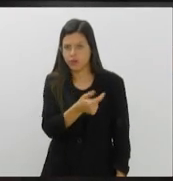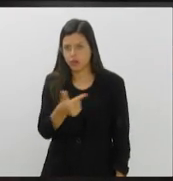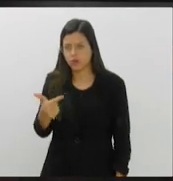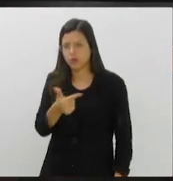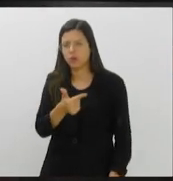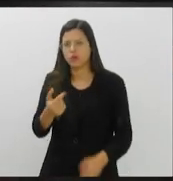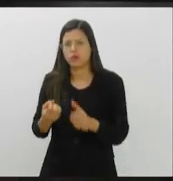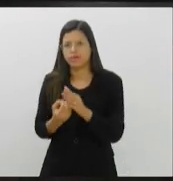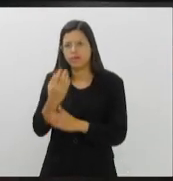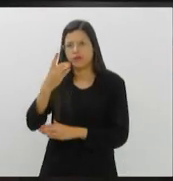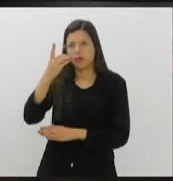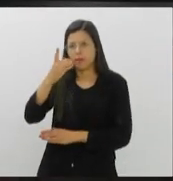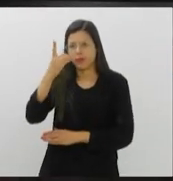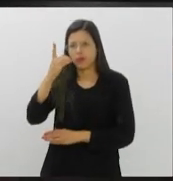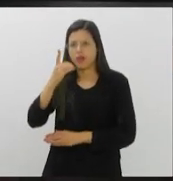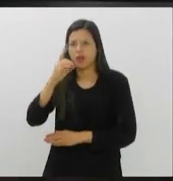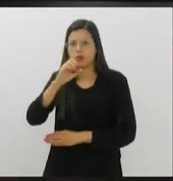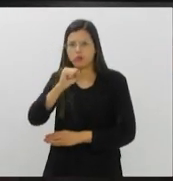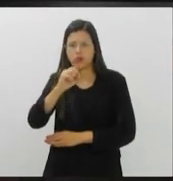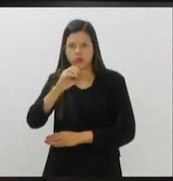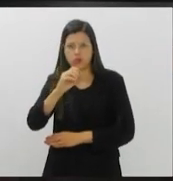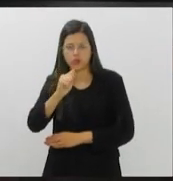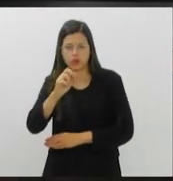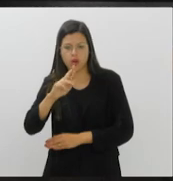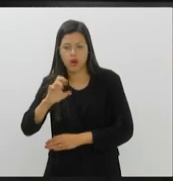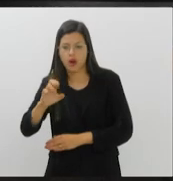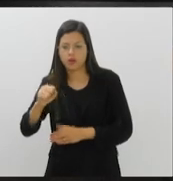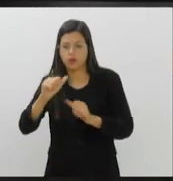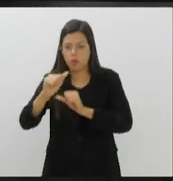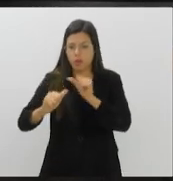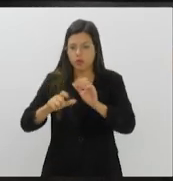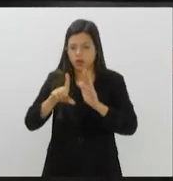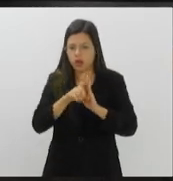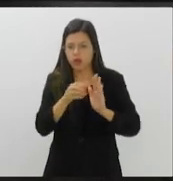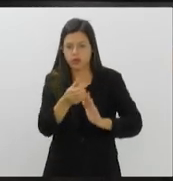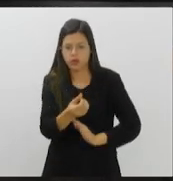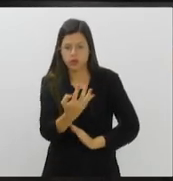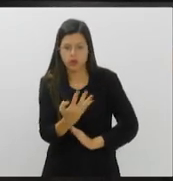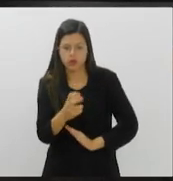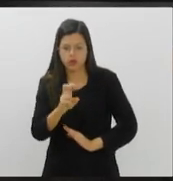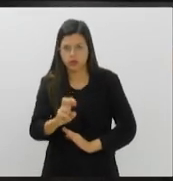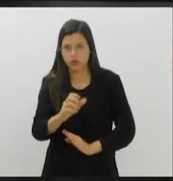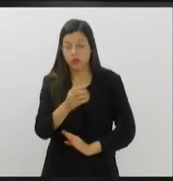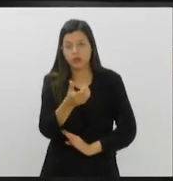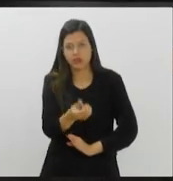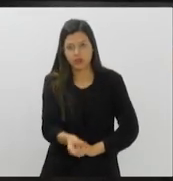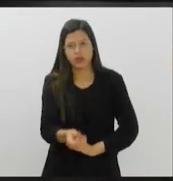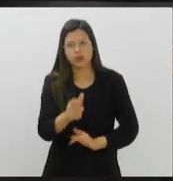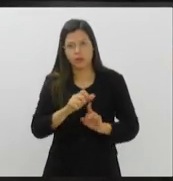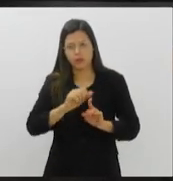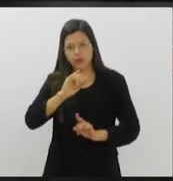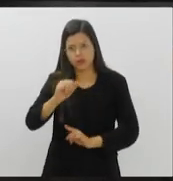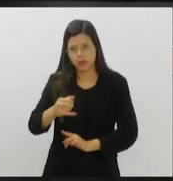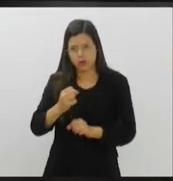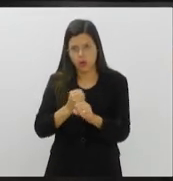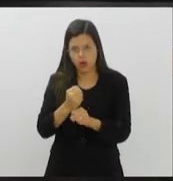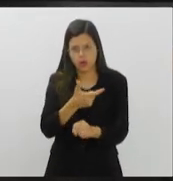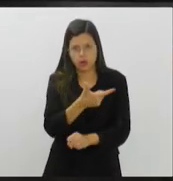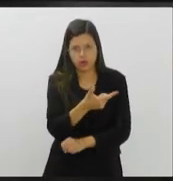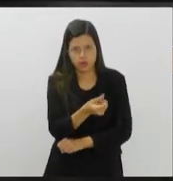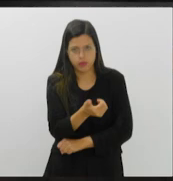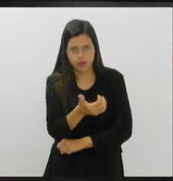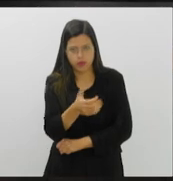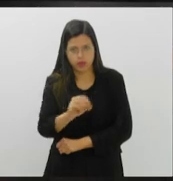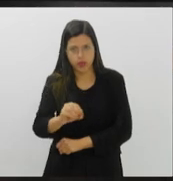deputado Felipe Soares, que altera a lei número 5.645, de 6 de janeiro de 2010, para instituir